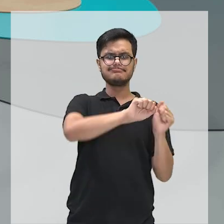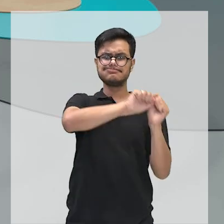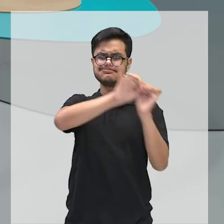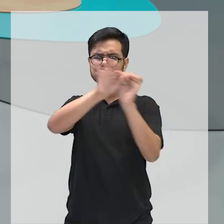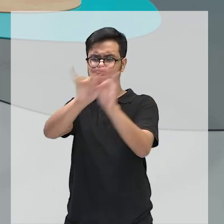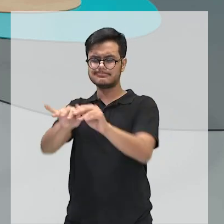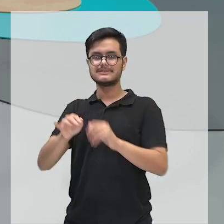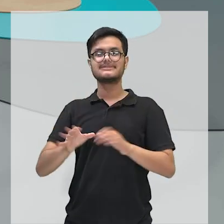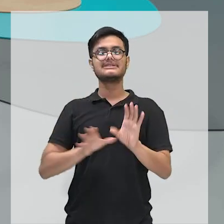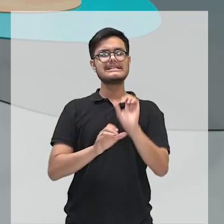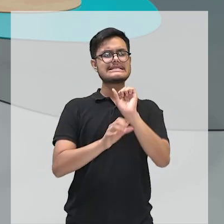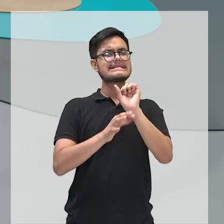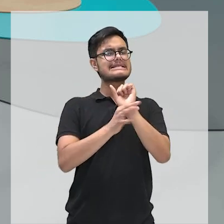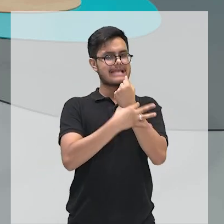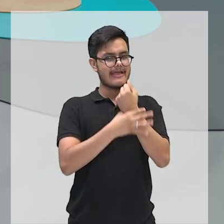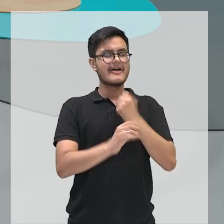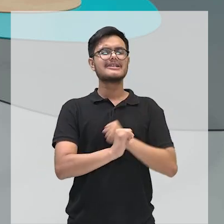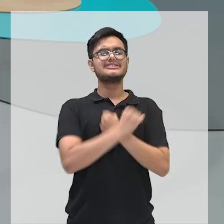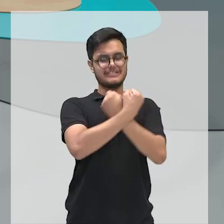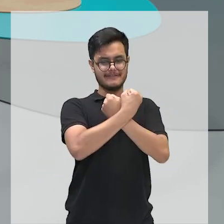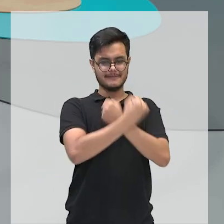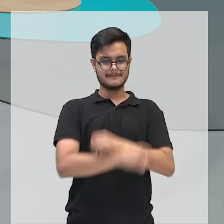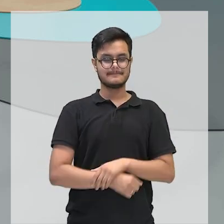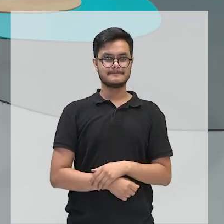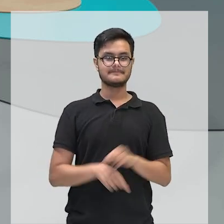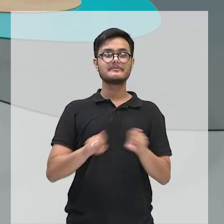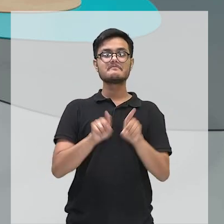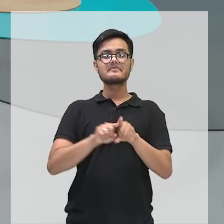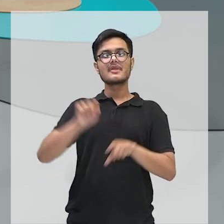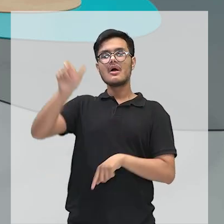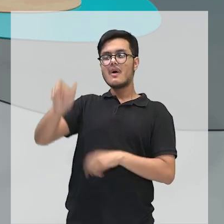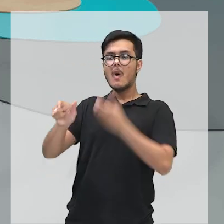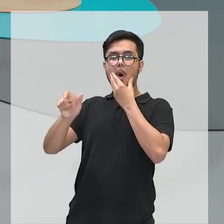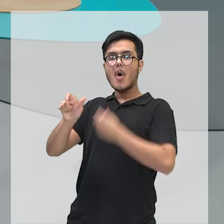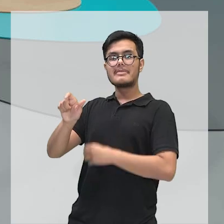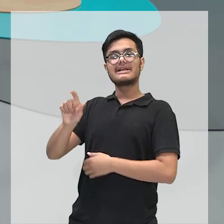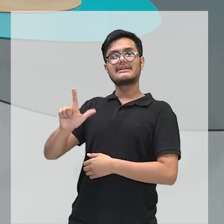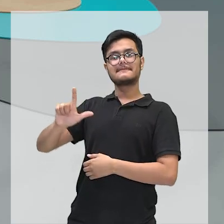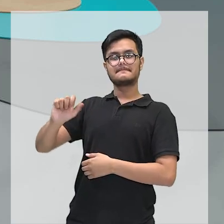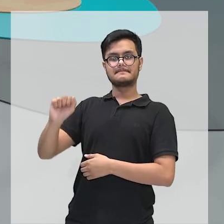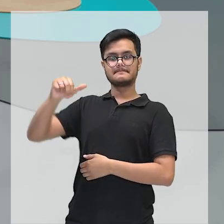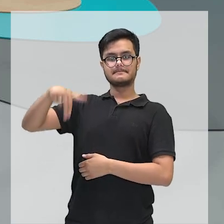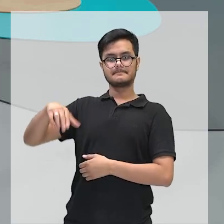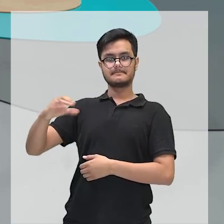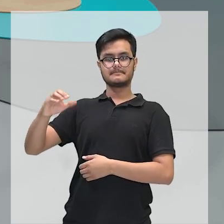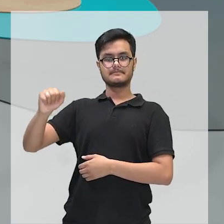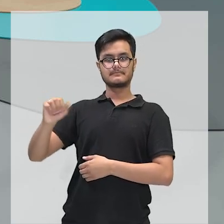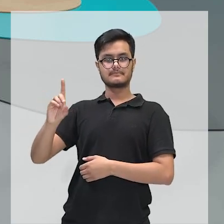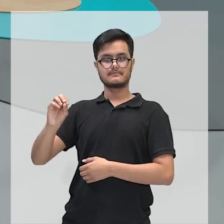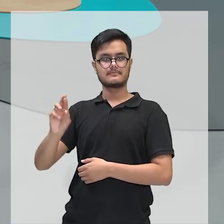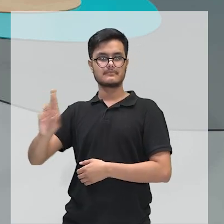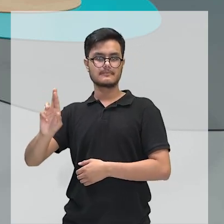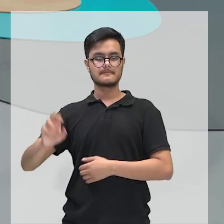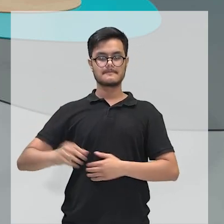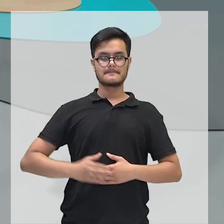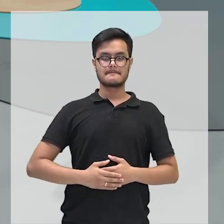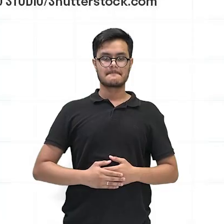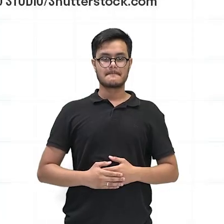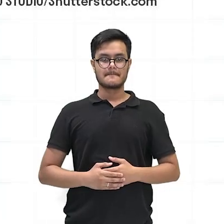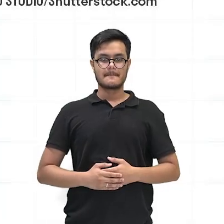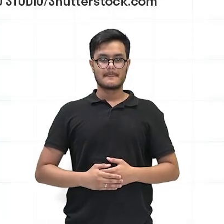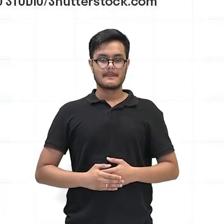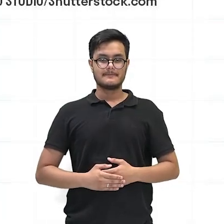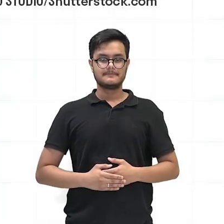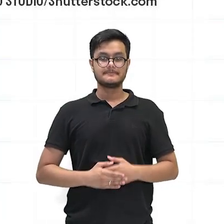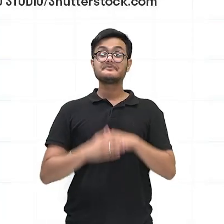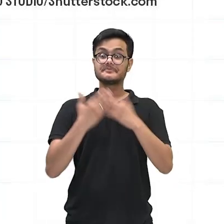E a gente pode chamar aí um dos seus integrantes de lançador. Vamos ver mais alguns elementos referentes ao cricket.